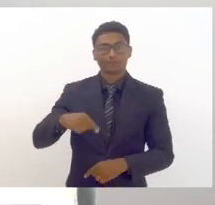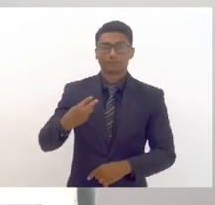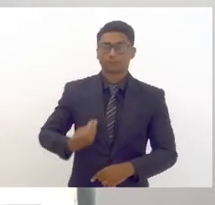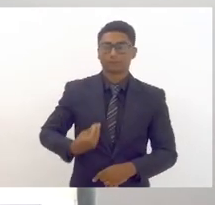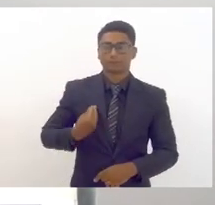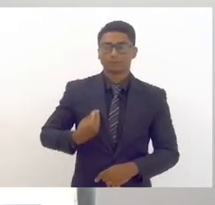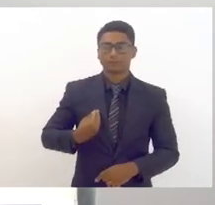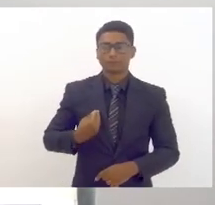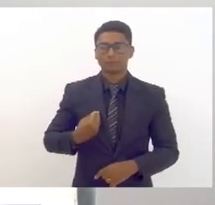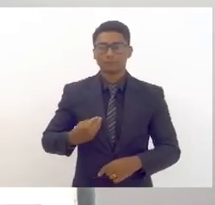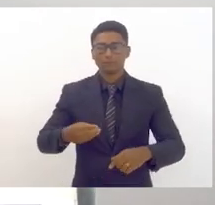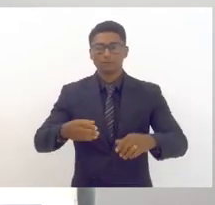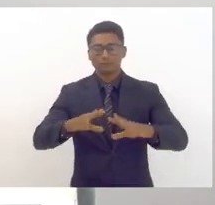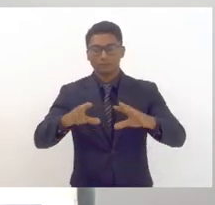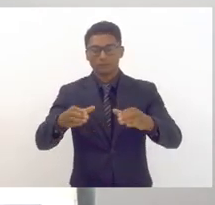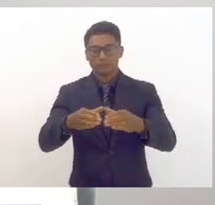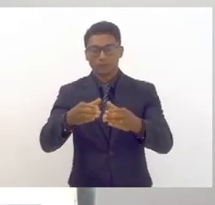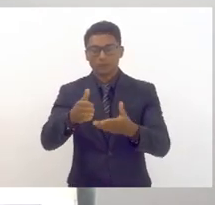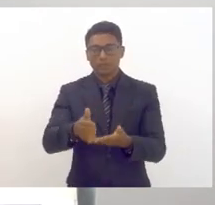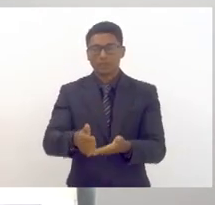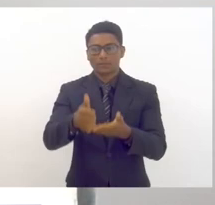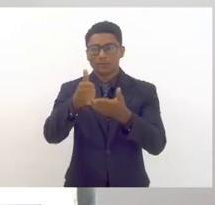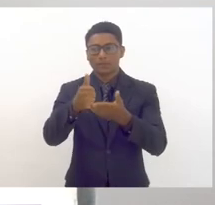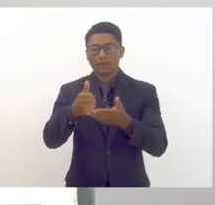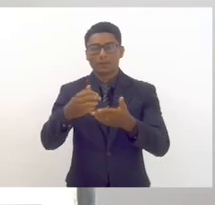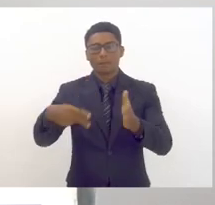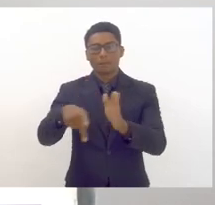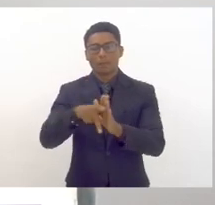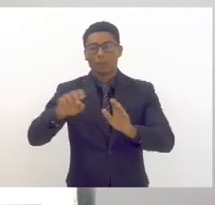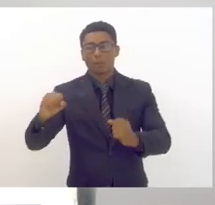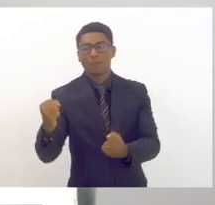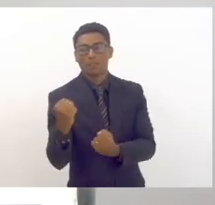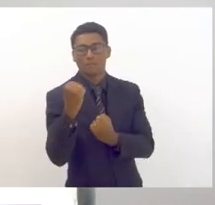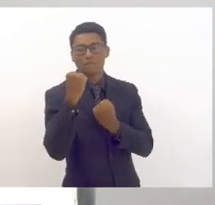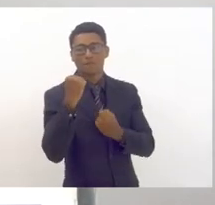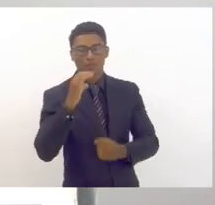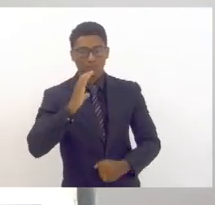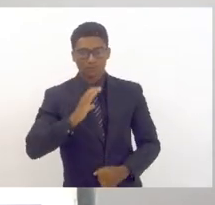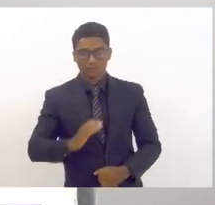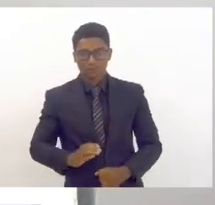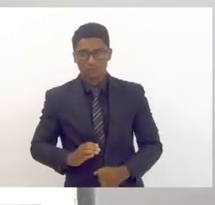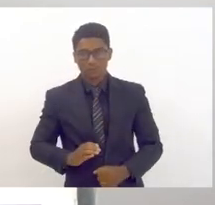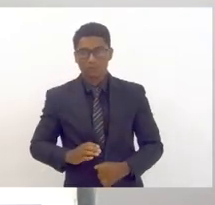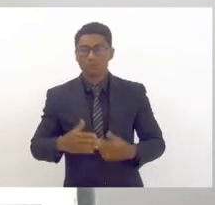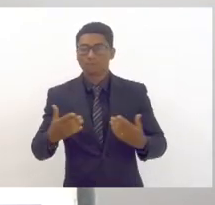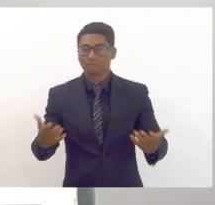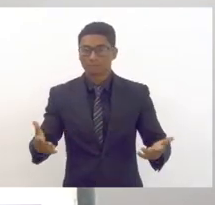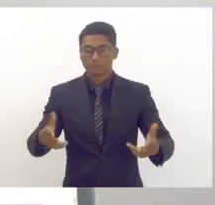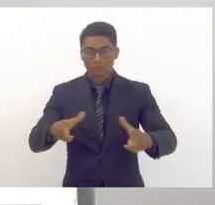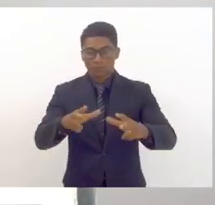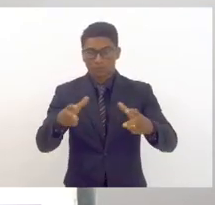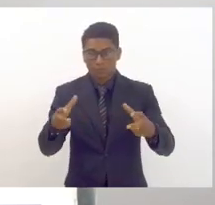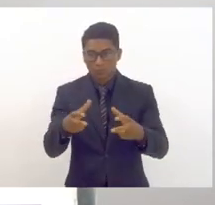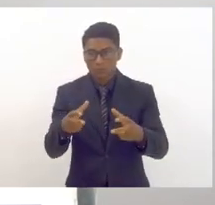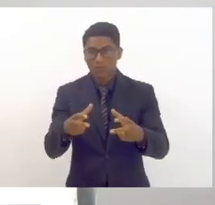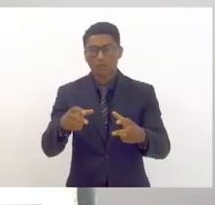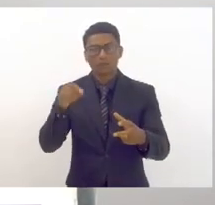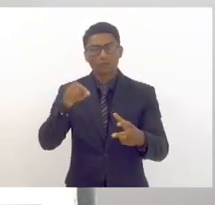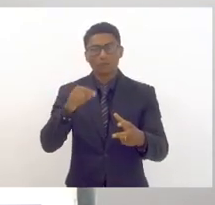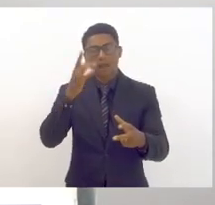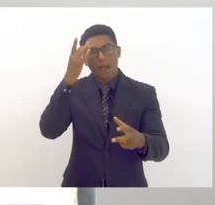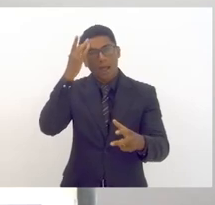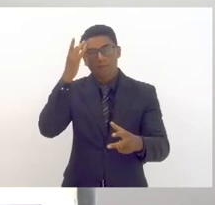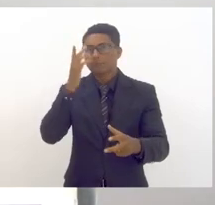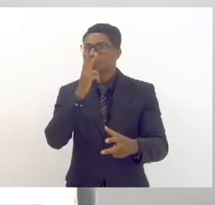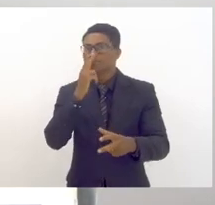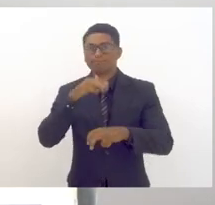a assessoria da Comissão de Defesa Civil, que eu costumo dizer que esta comissão é uma das mais importantes dessa casa,